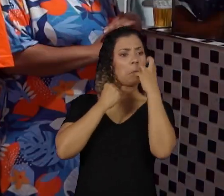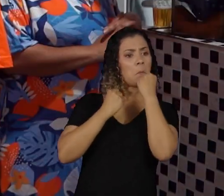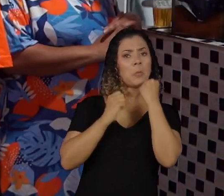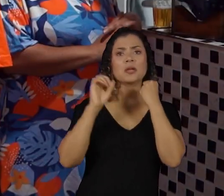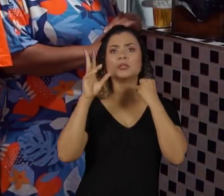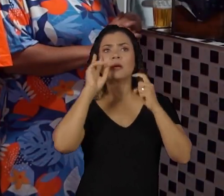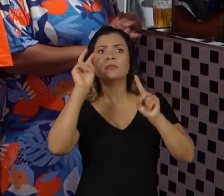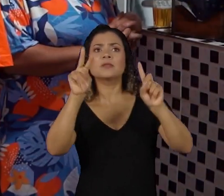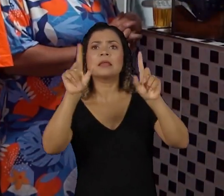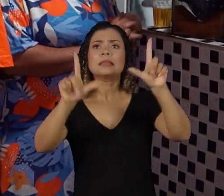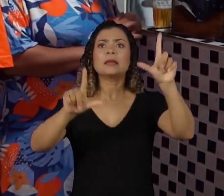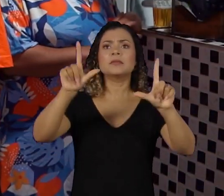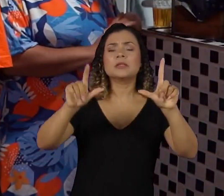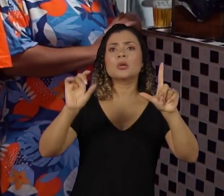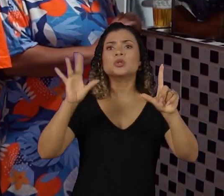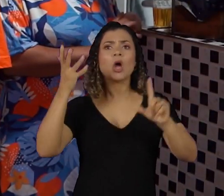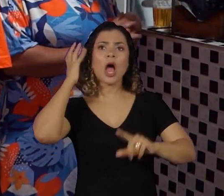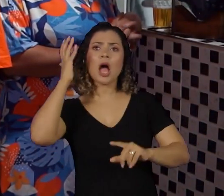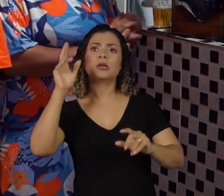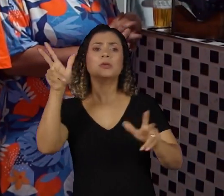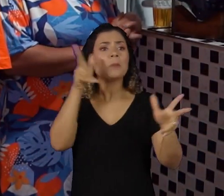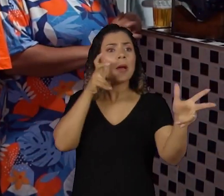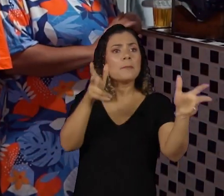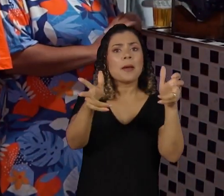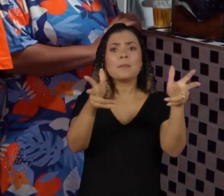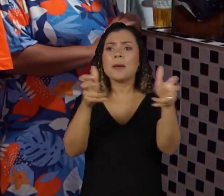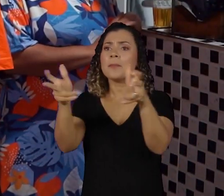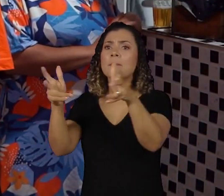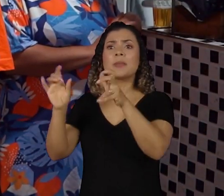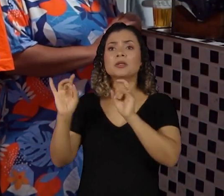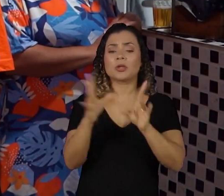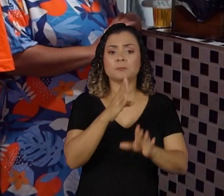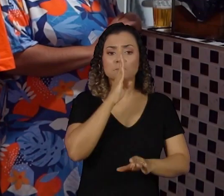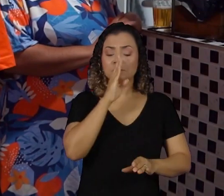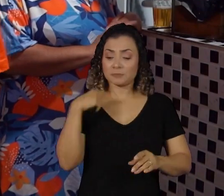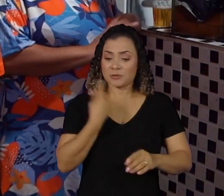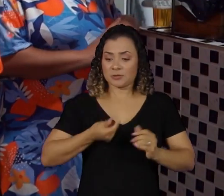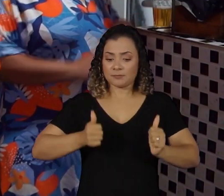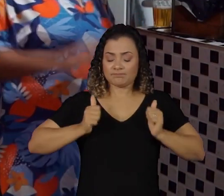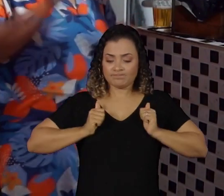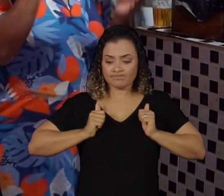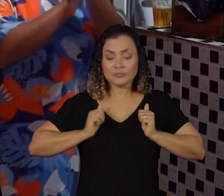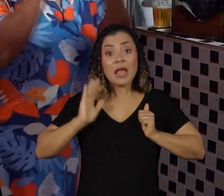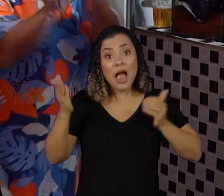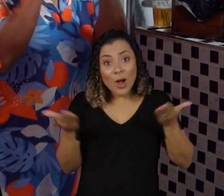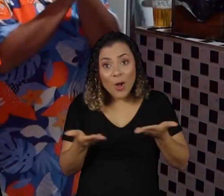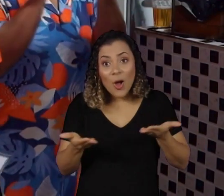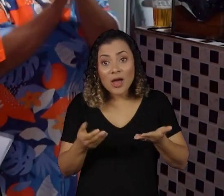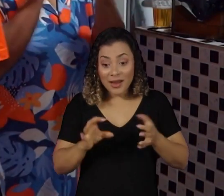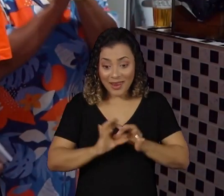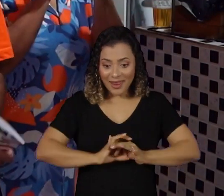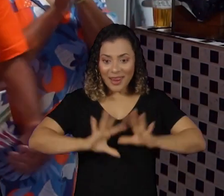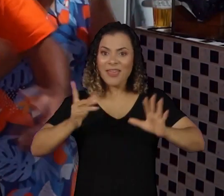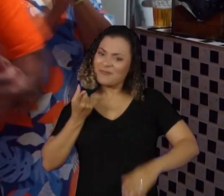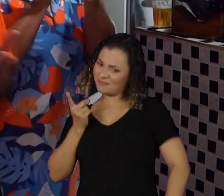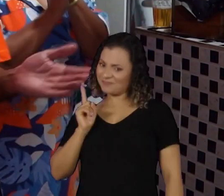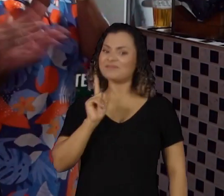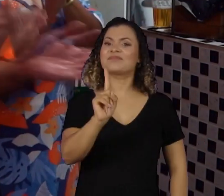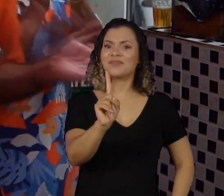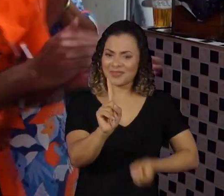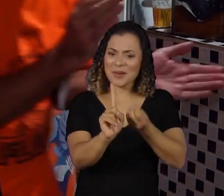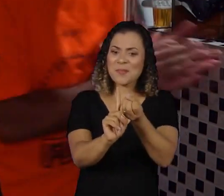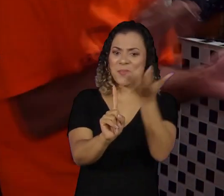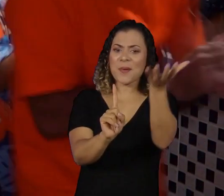só o rádio, poluição sonora, nos ditando regras. Então, quando a gente abre espaço onde que